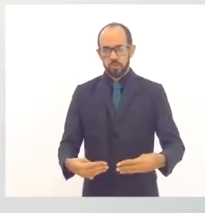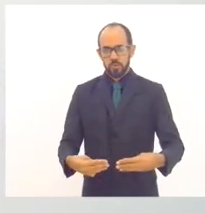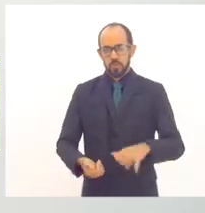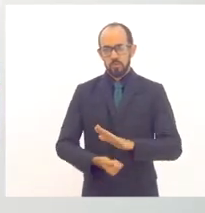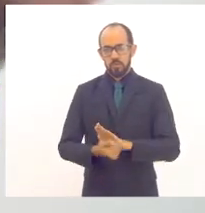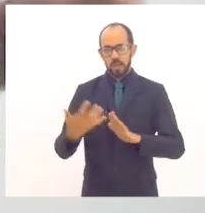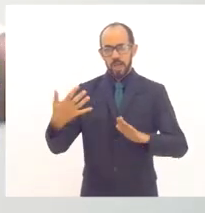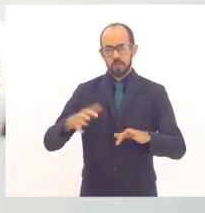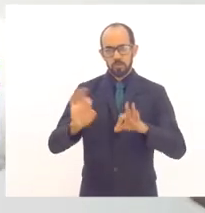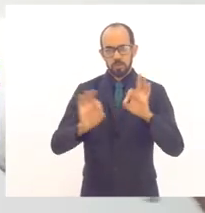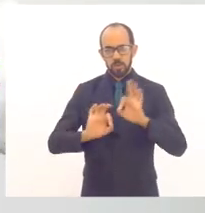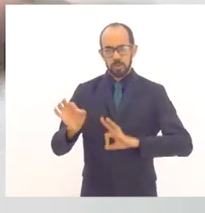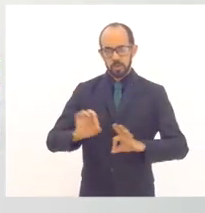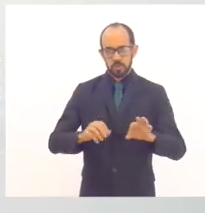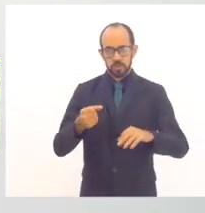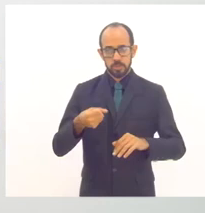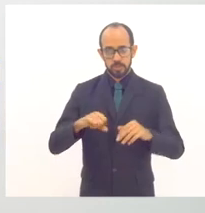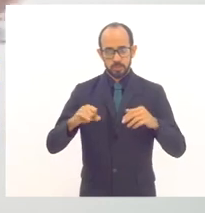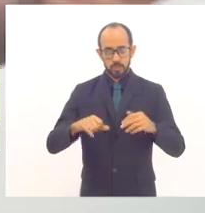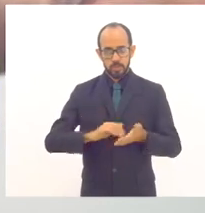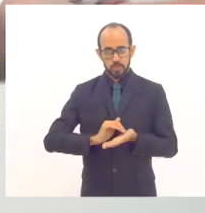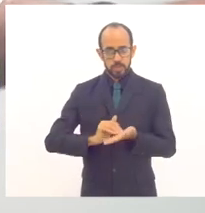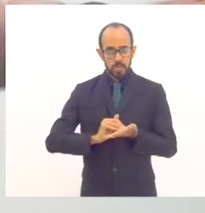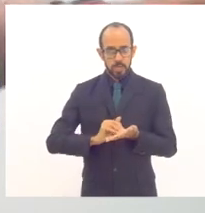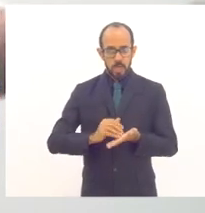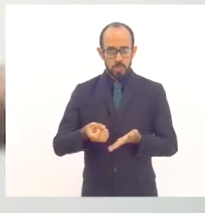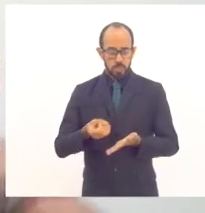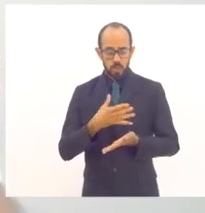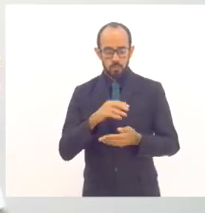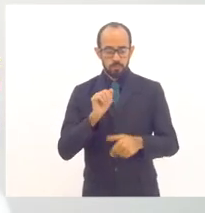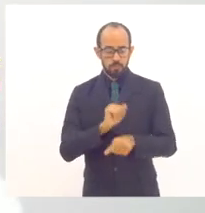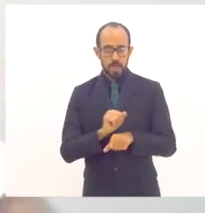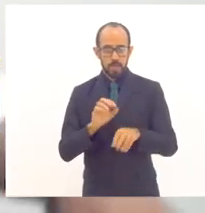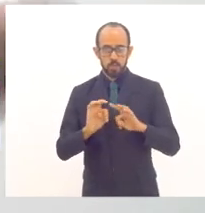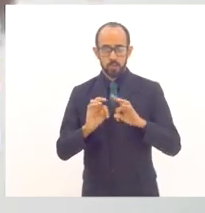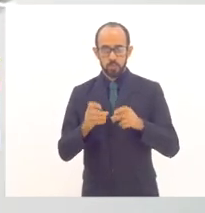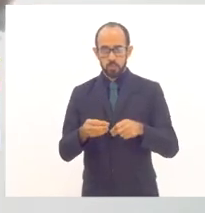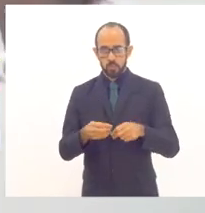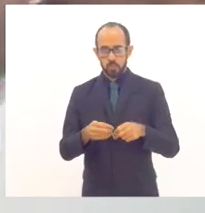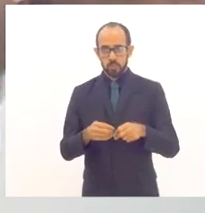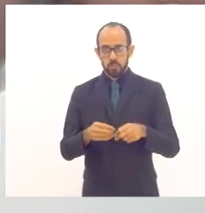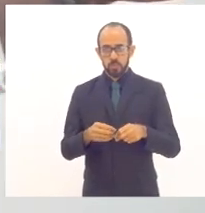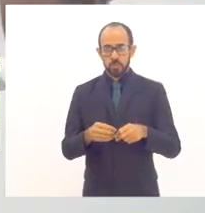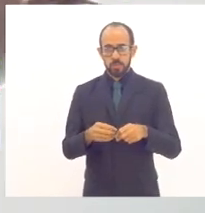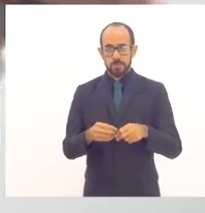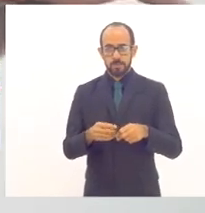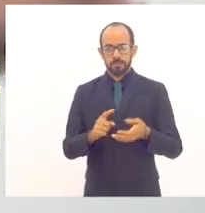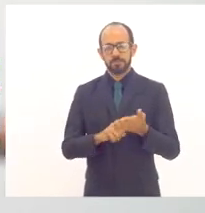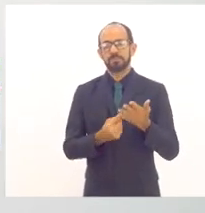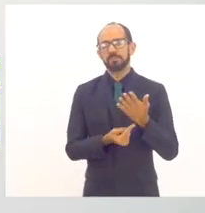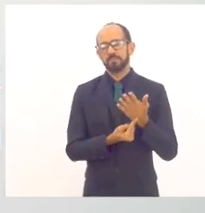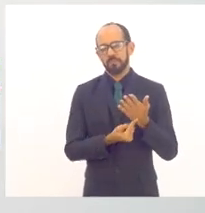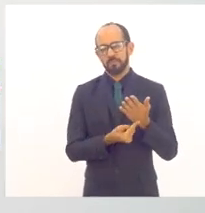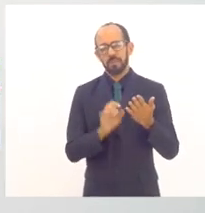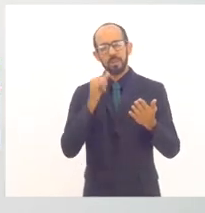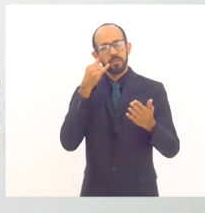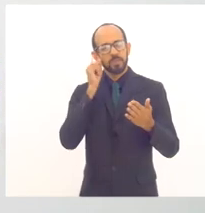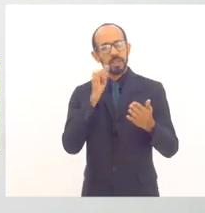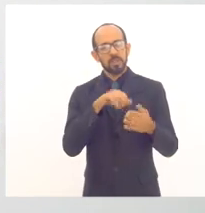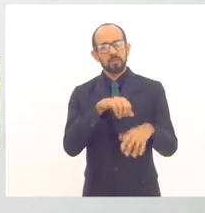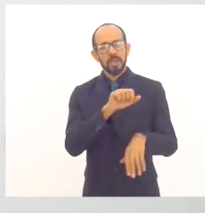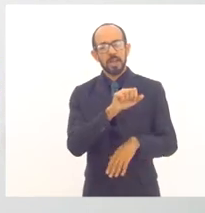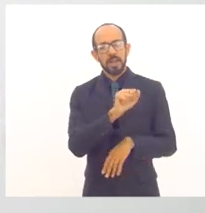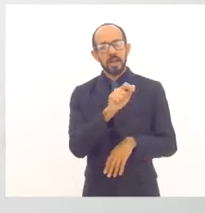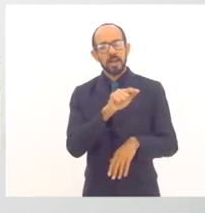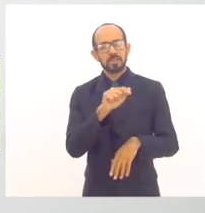tem essa ideia, chega um secretário novo, para tudo, como é que é, para não botar azeitona na empada do outro. E